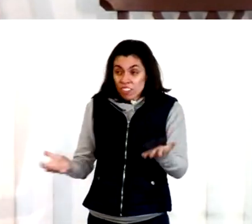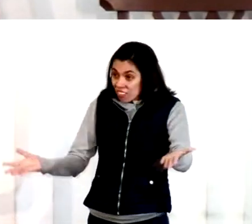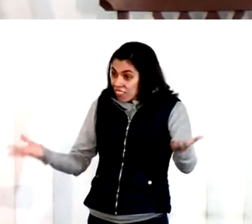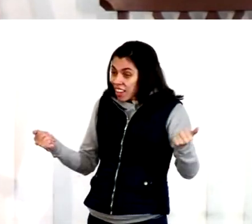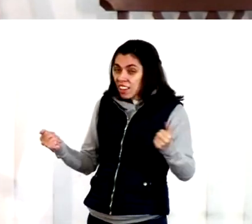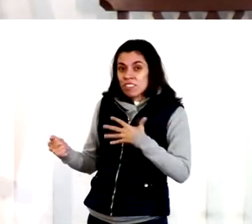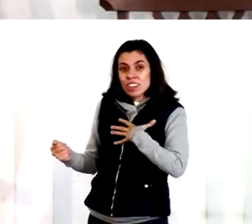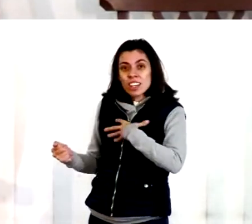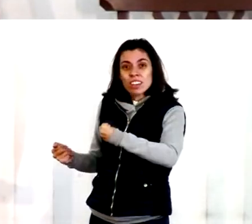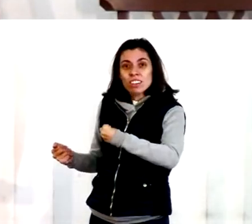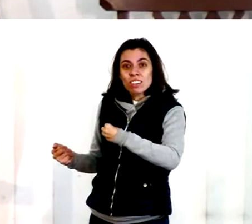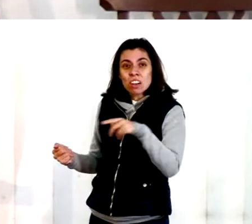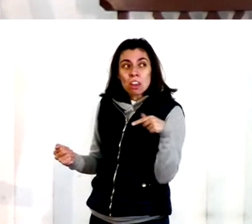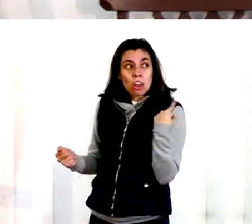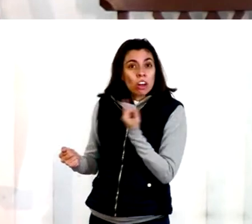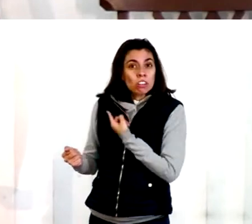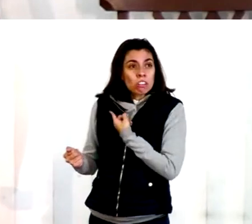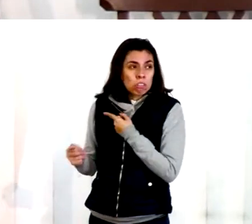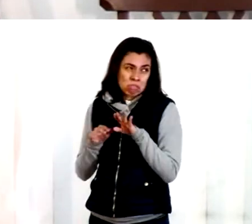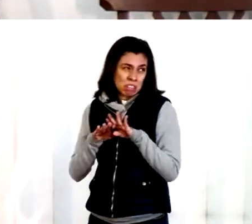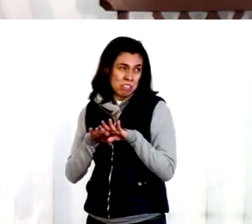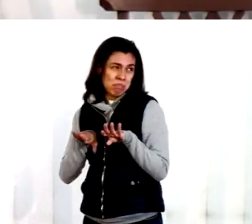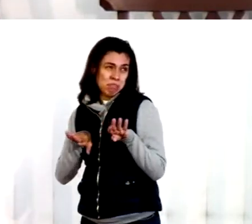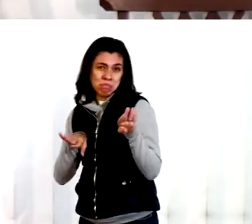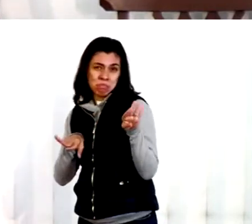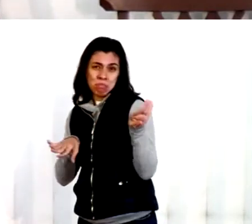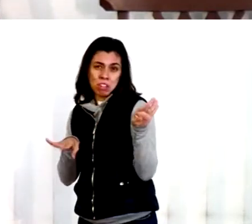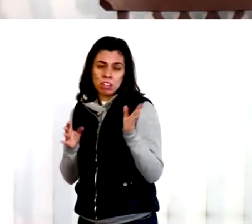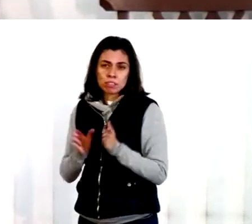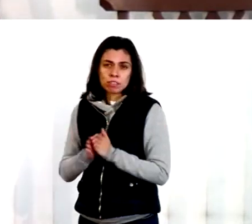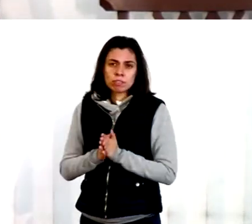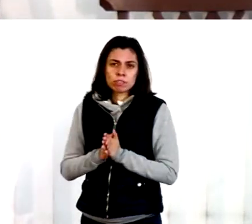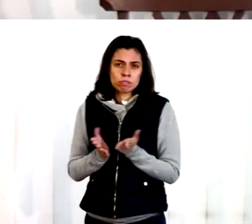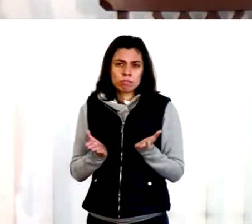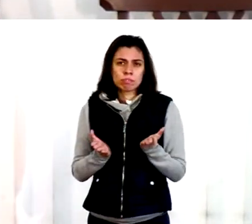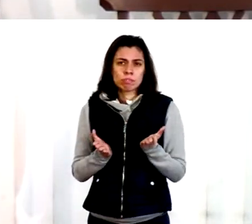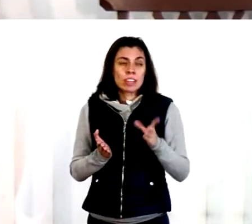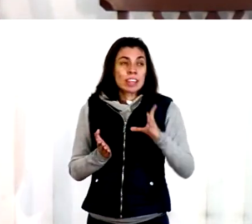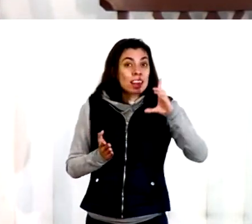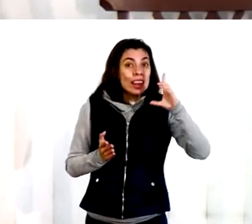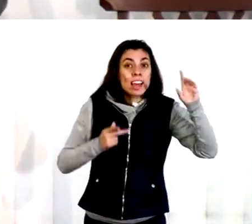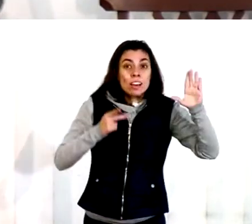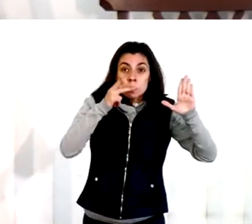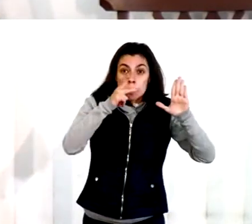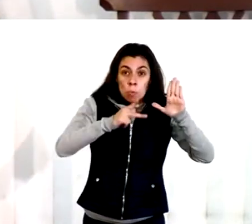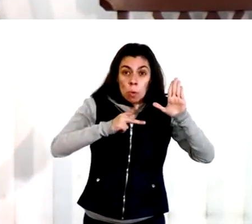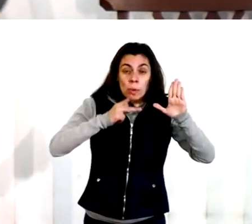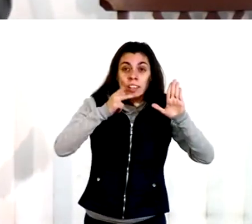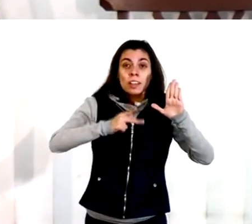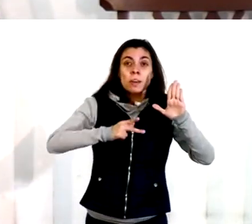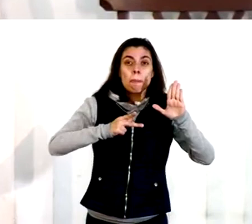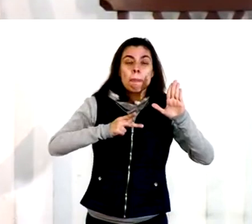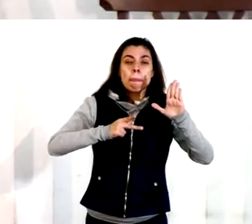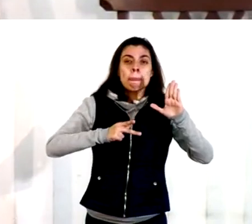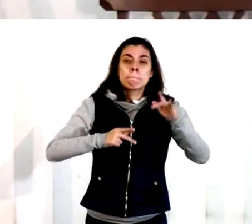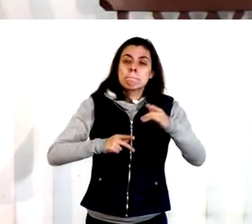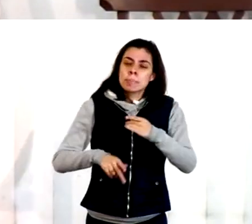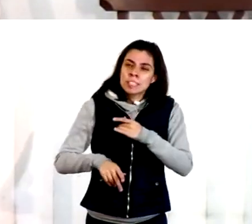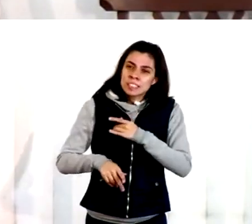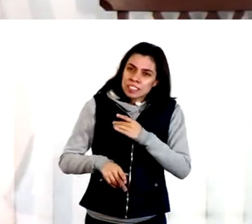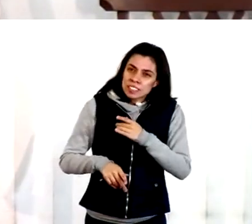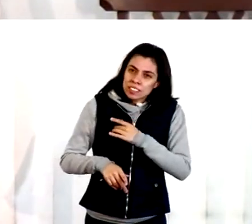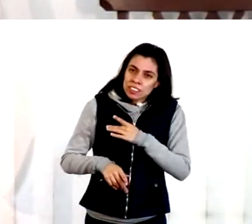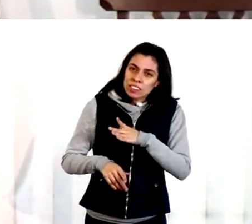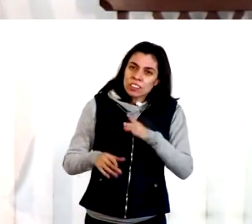Ele nos disse que as misericórdias seriam renovadas a cada manhã. Pessoas têm medo sobre o fim do mundo, Ele disse,